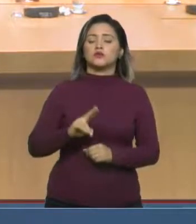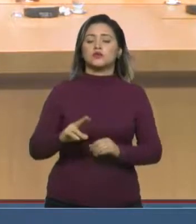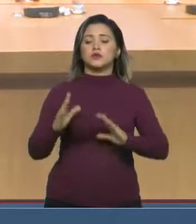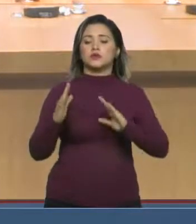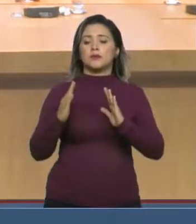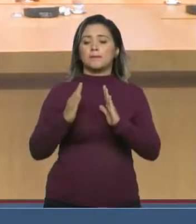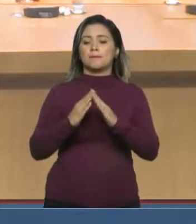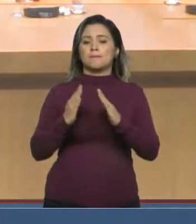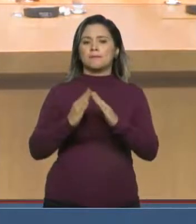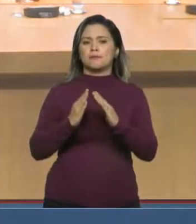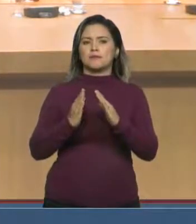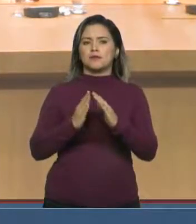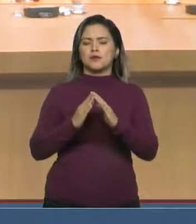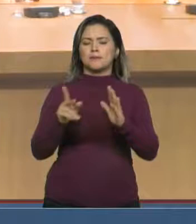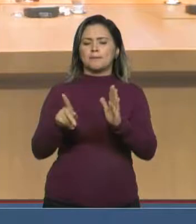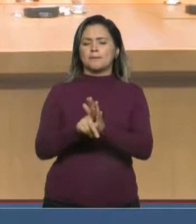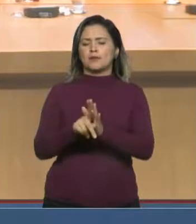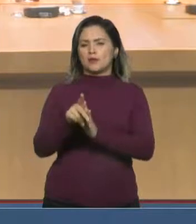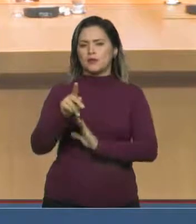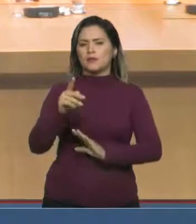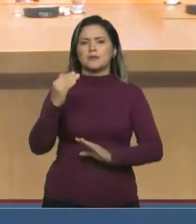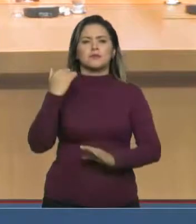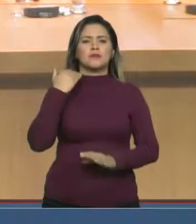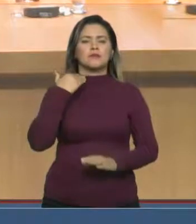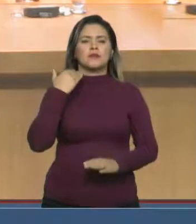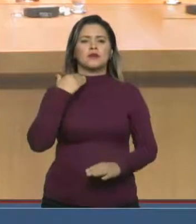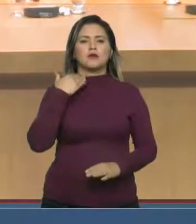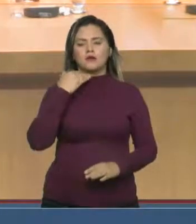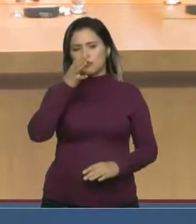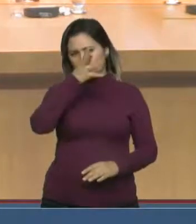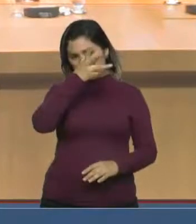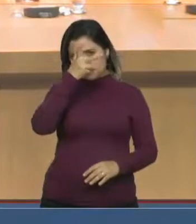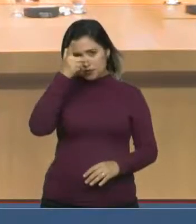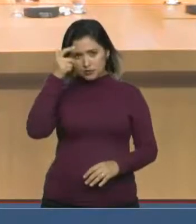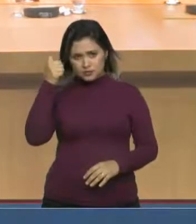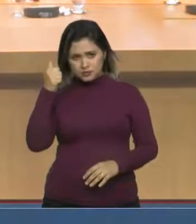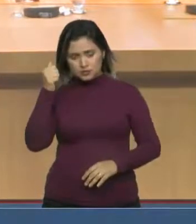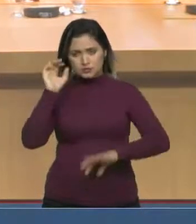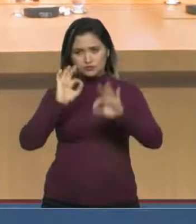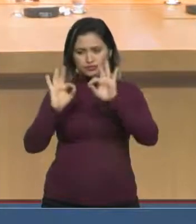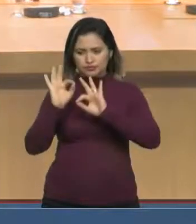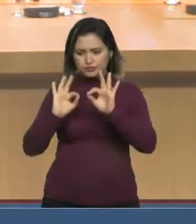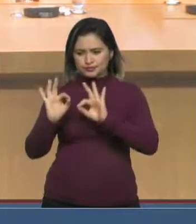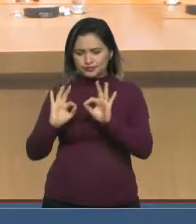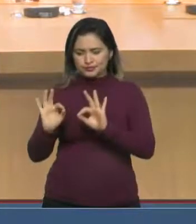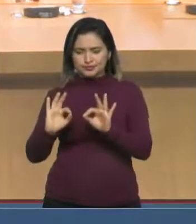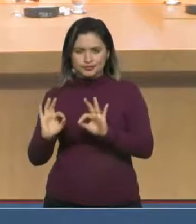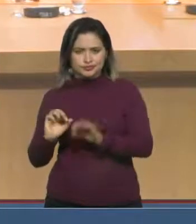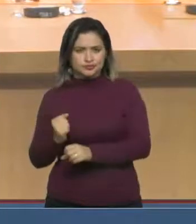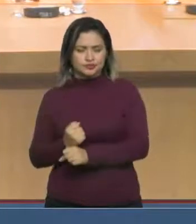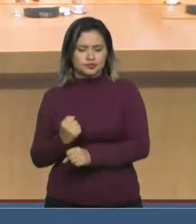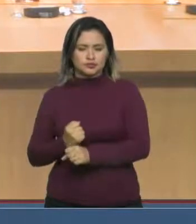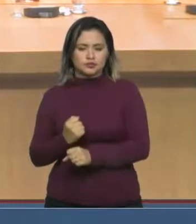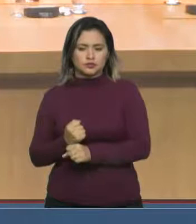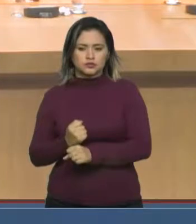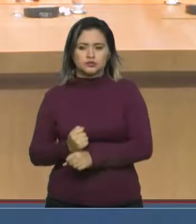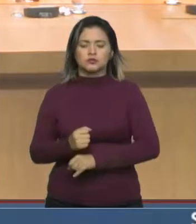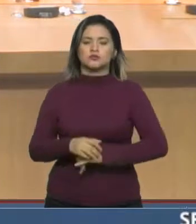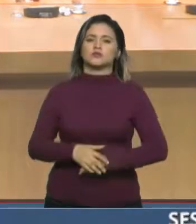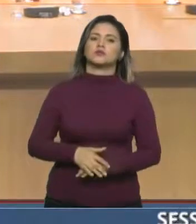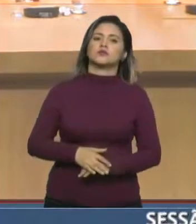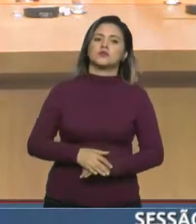foram todos reformados e adequados. Construiu o anexo do Tribunal de Justiça, onde se encontram instalados o plenário, novos